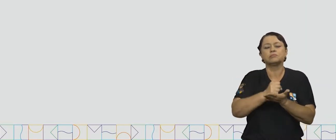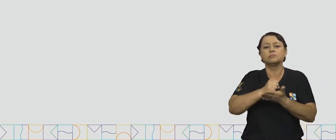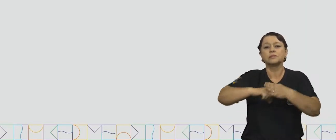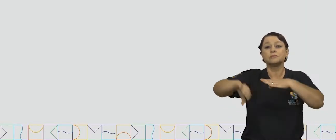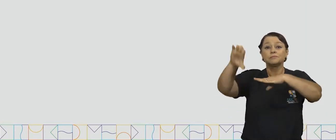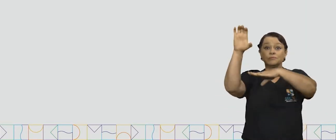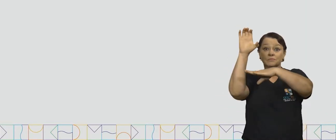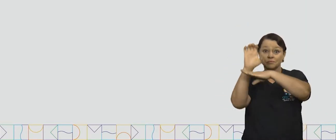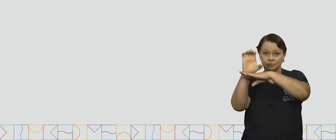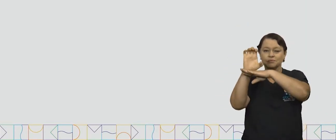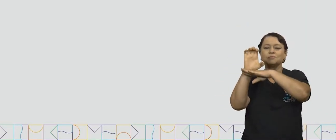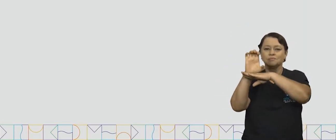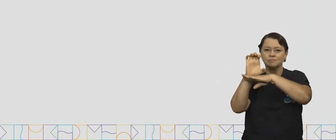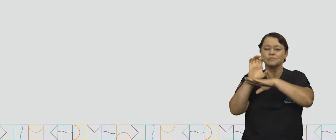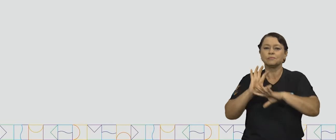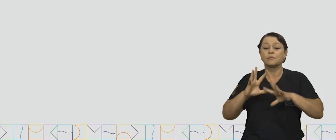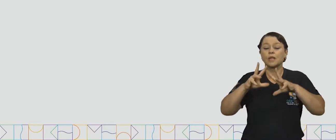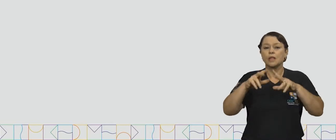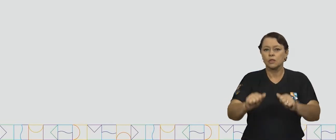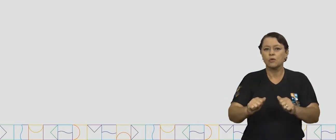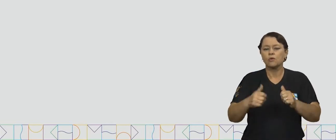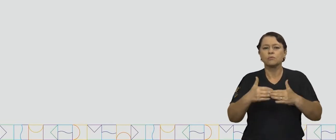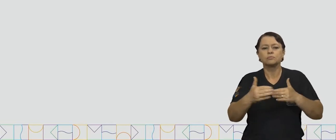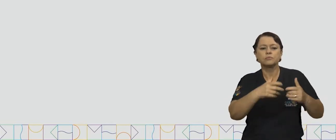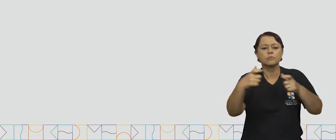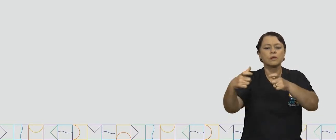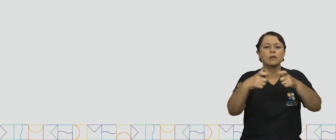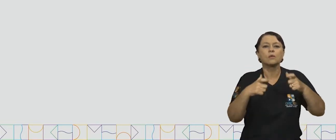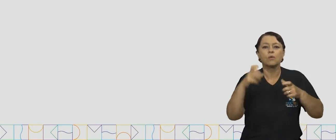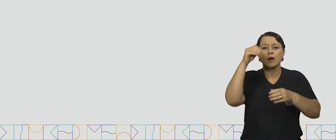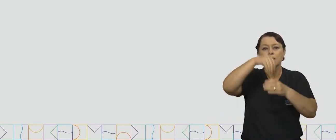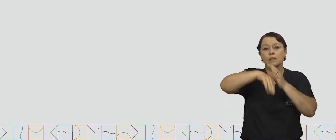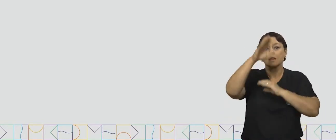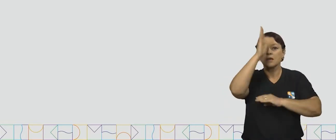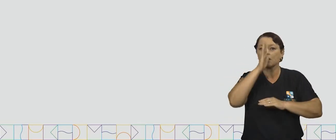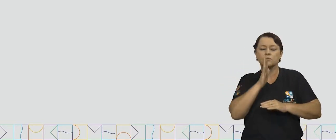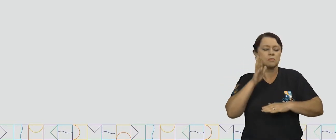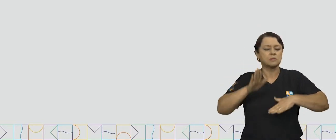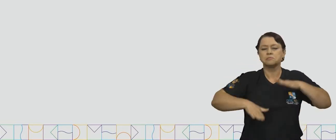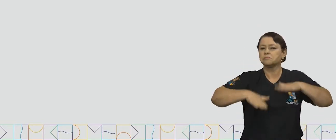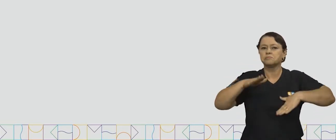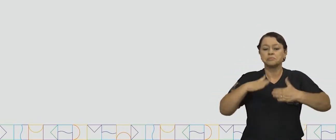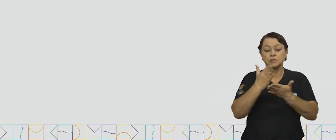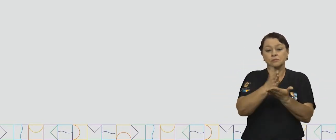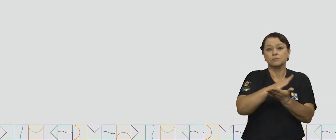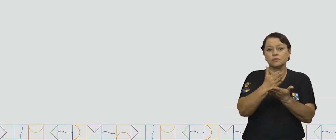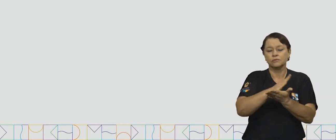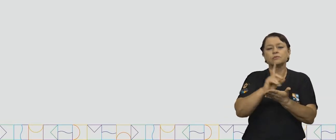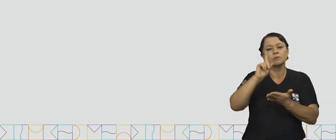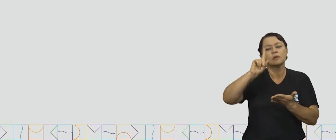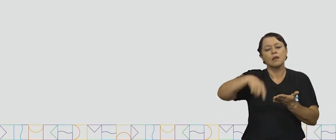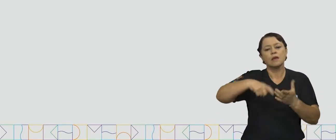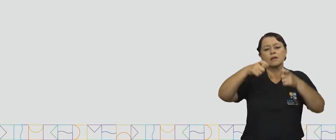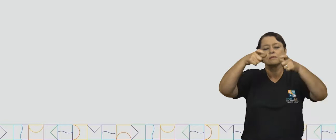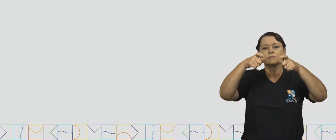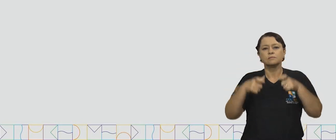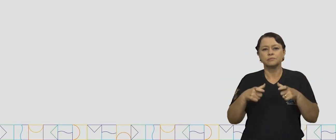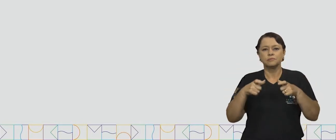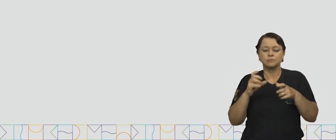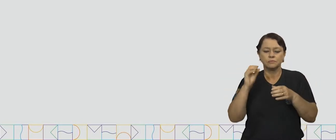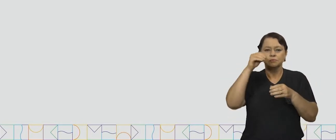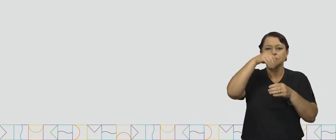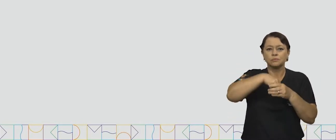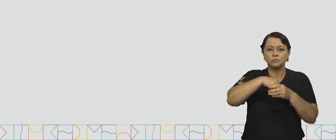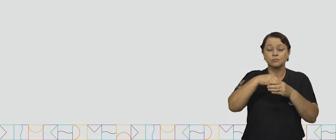estado. Podemos dizer que todo e qualquer lugar do Brasil, independente dos seus domínios, está localizado dentro de uma